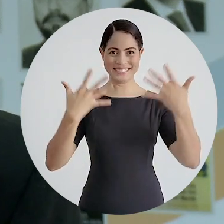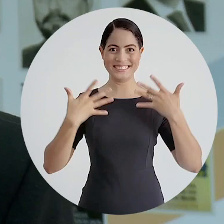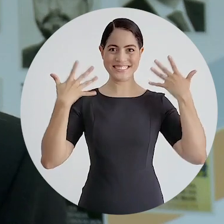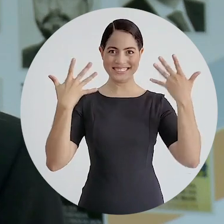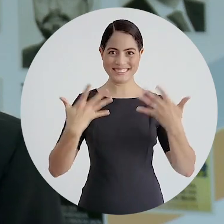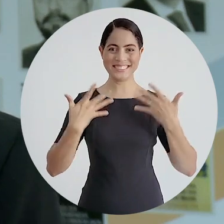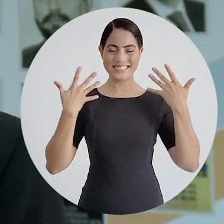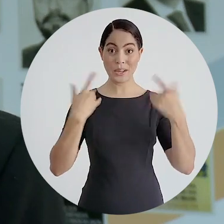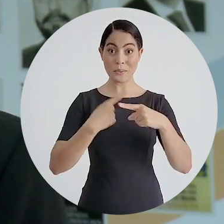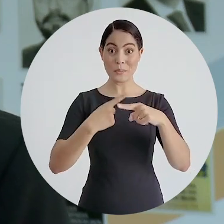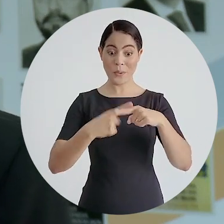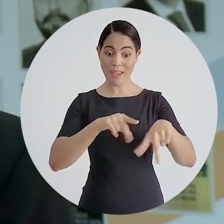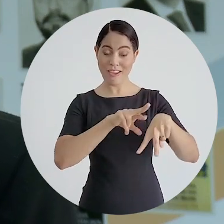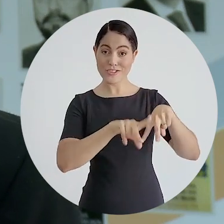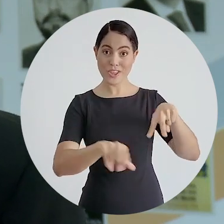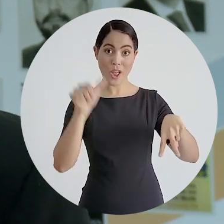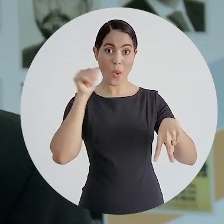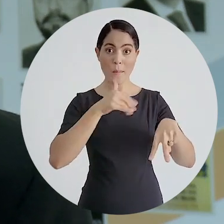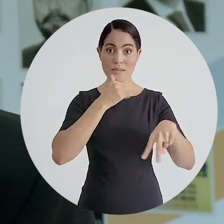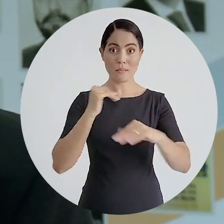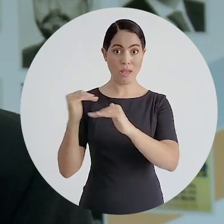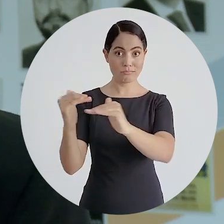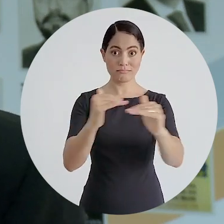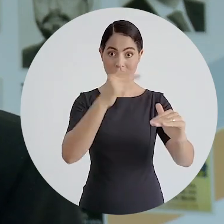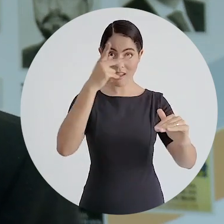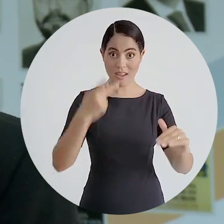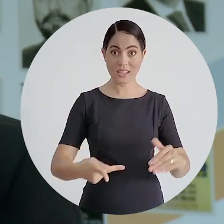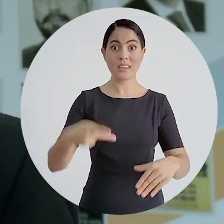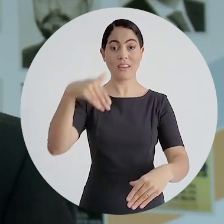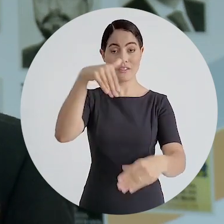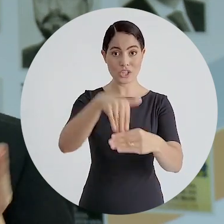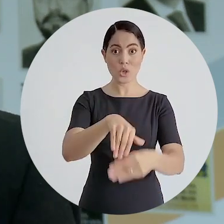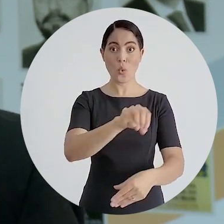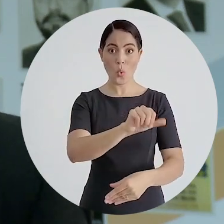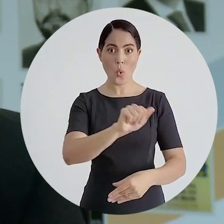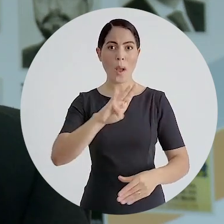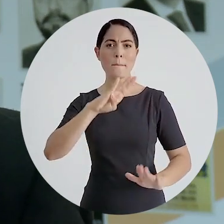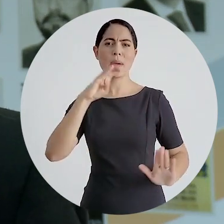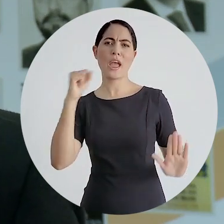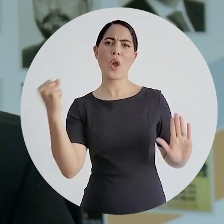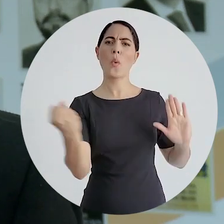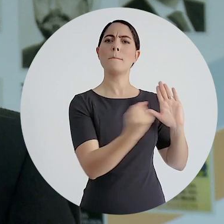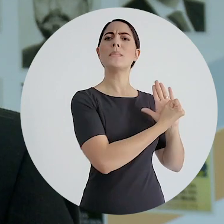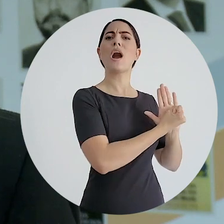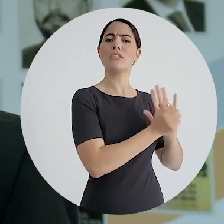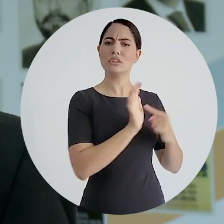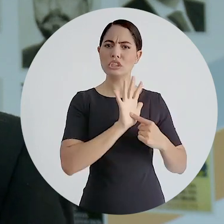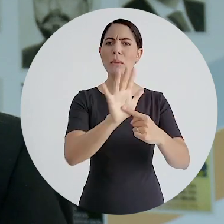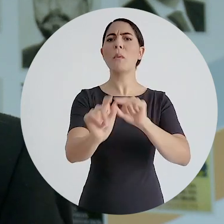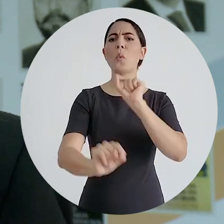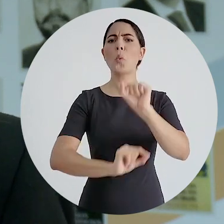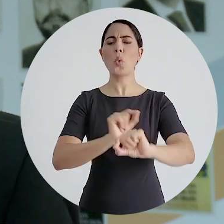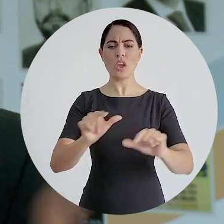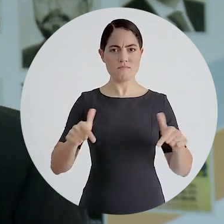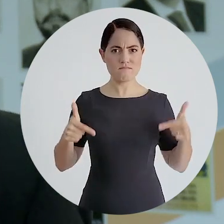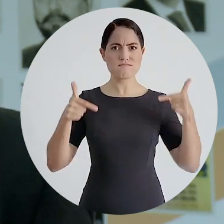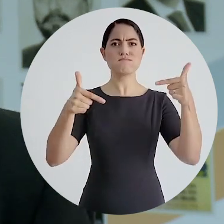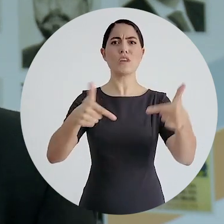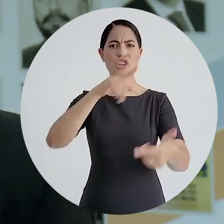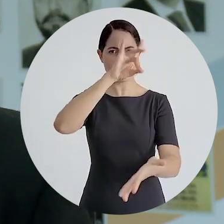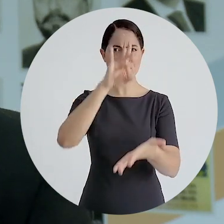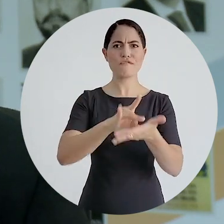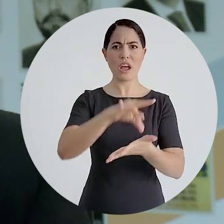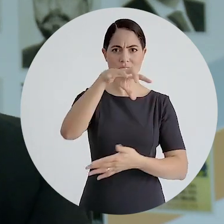A possibilidade da adoção da paridade de gênero no sistema de eleições do OAB será um marco de afirmação da igualdade dentro